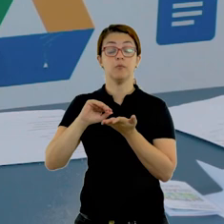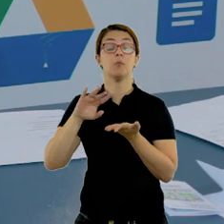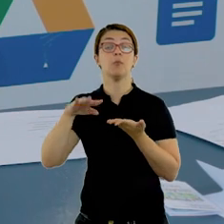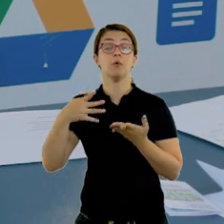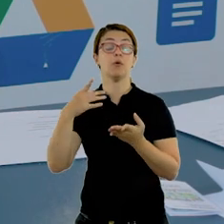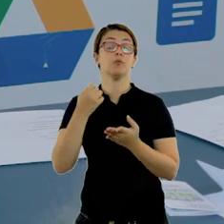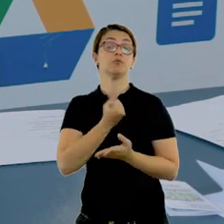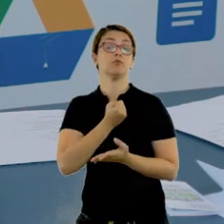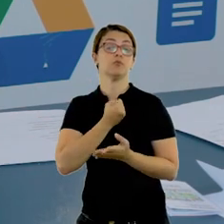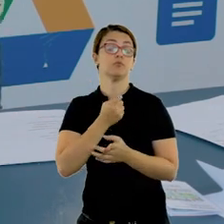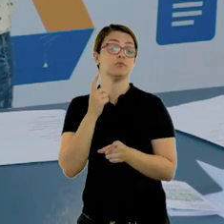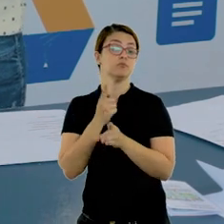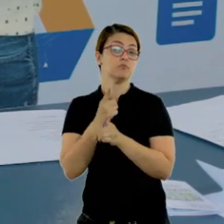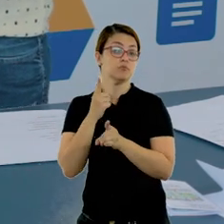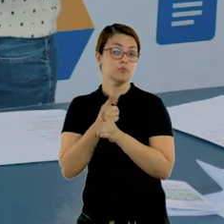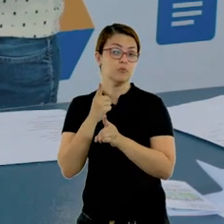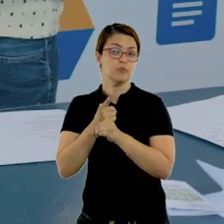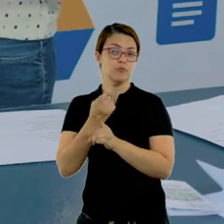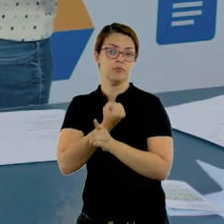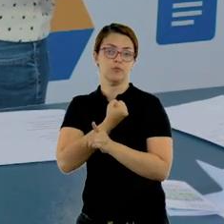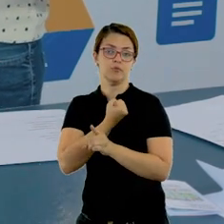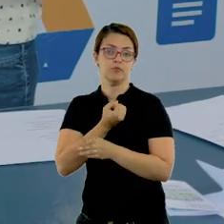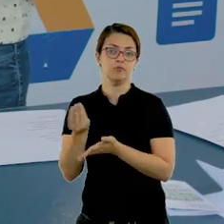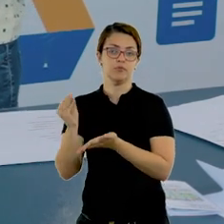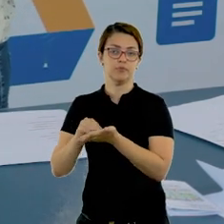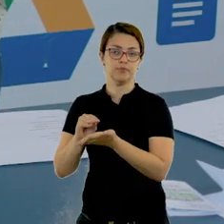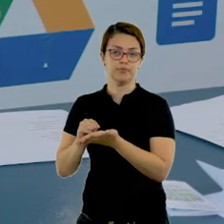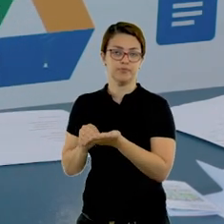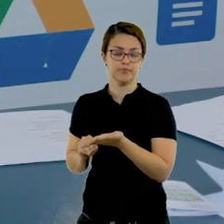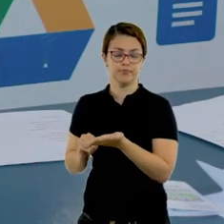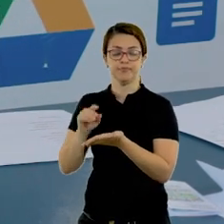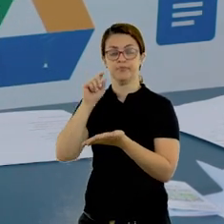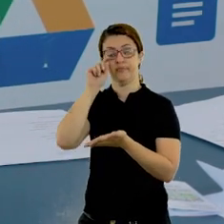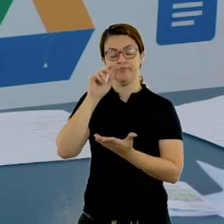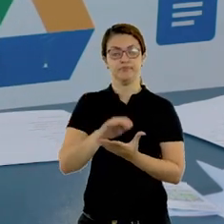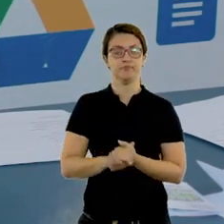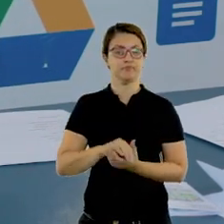da tabela, tá bom? Descubram aí quais são os números que tem na tabela.